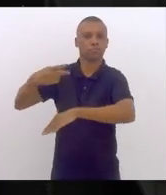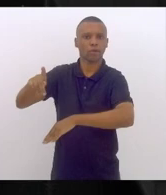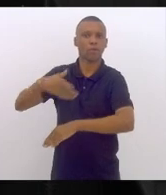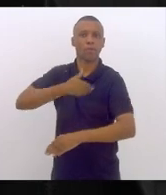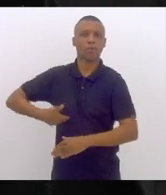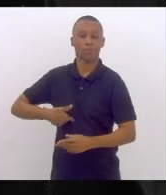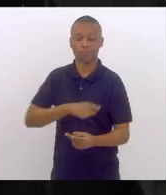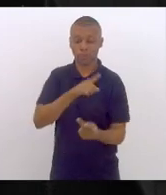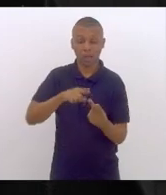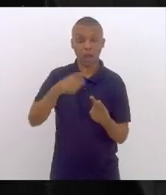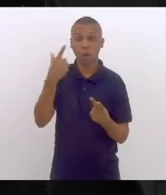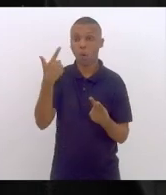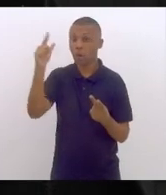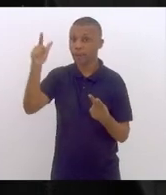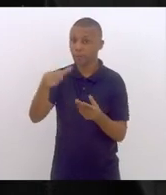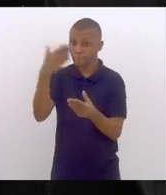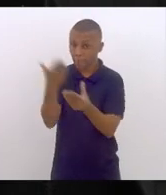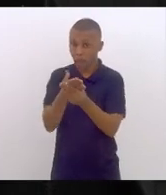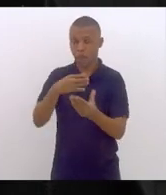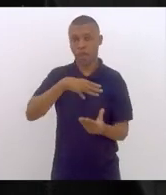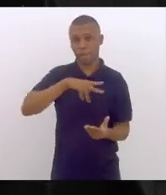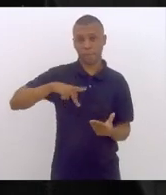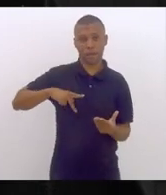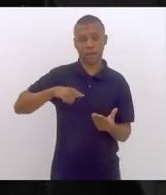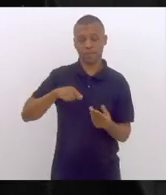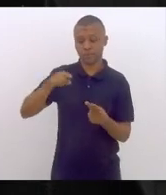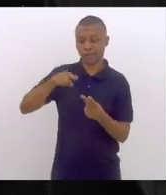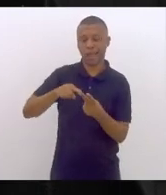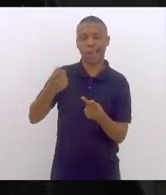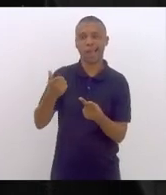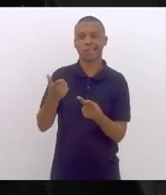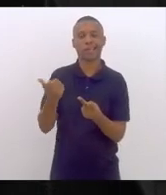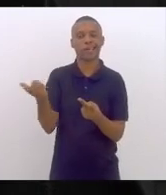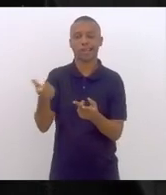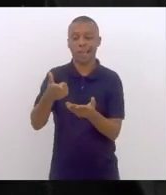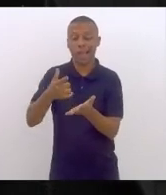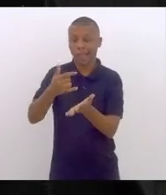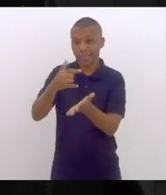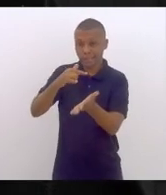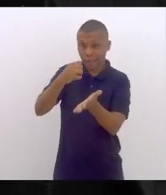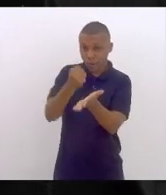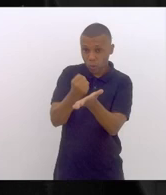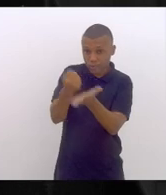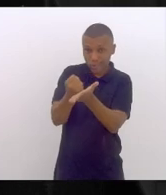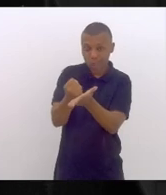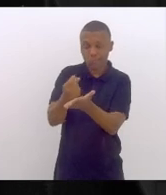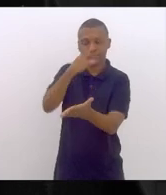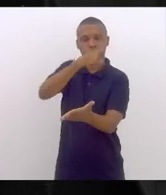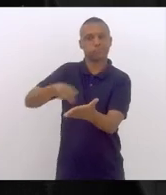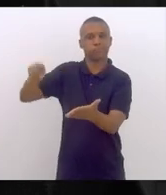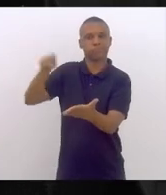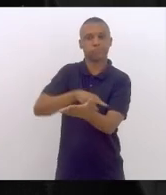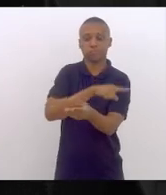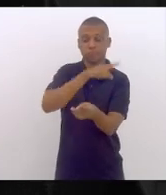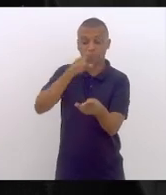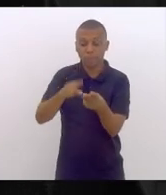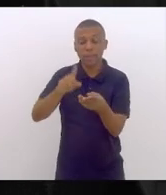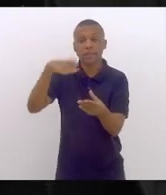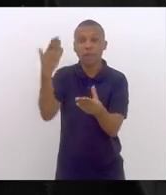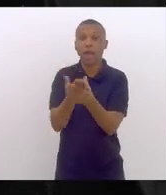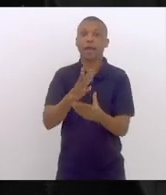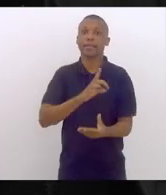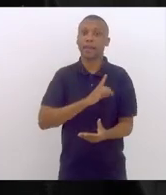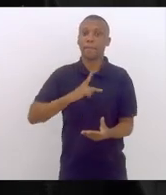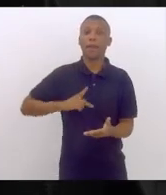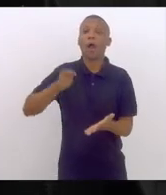que pretende declarar a concessão nula e tem uma terceira ação da Defensoria obrigando a concessionária